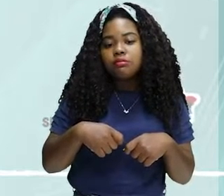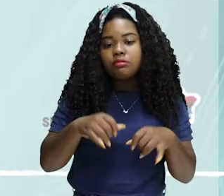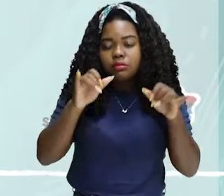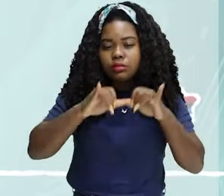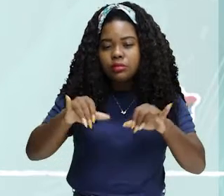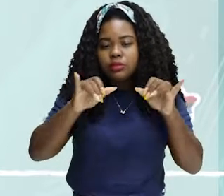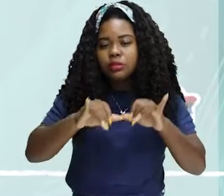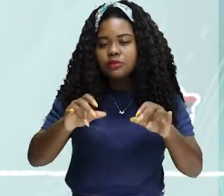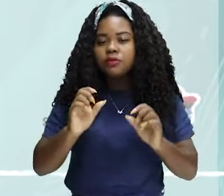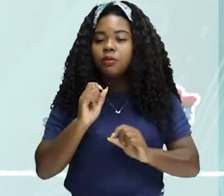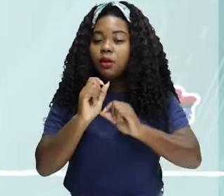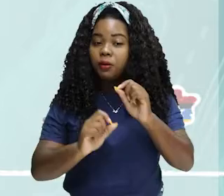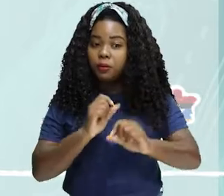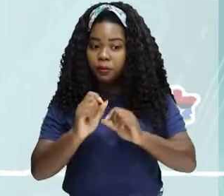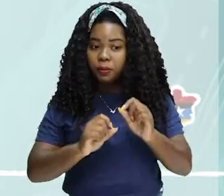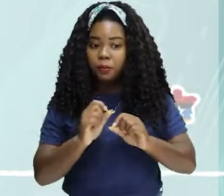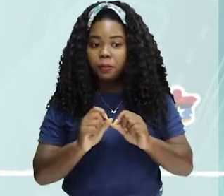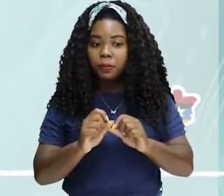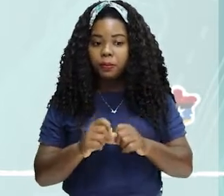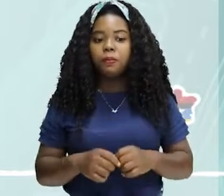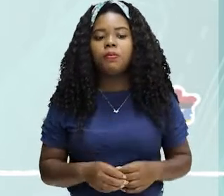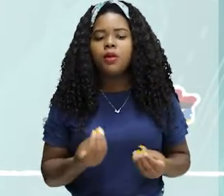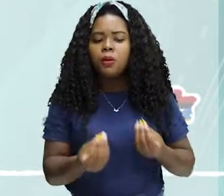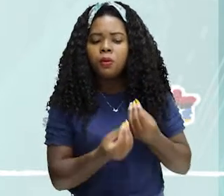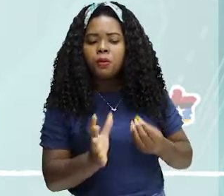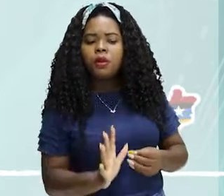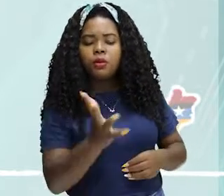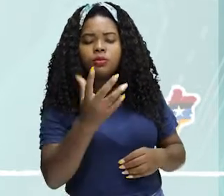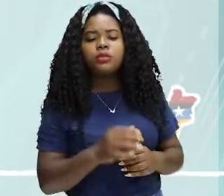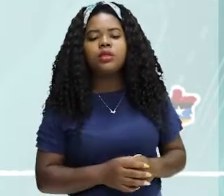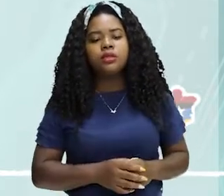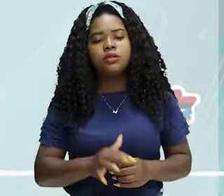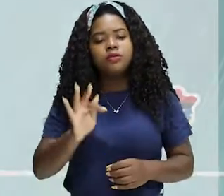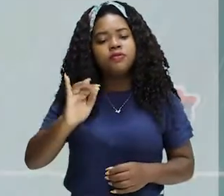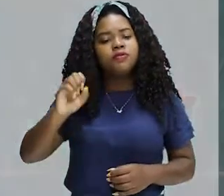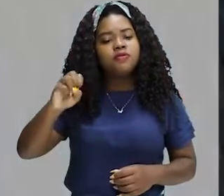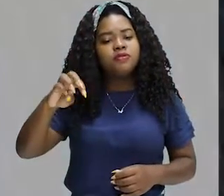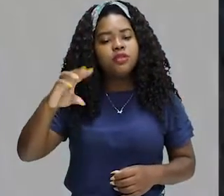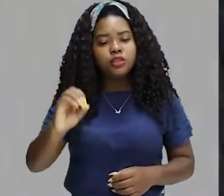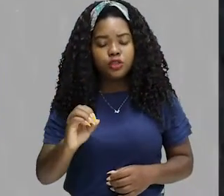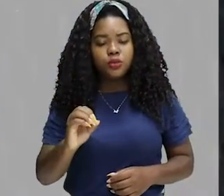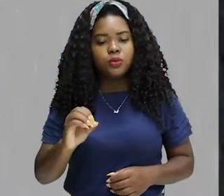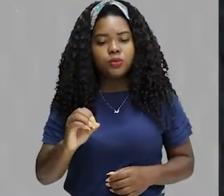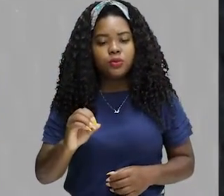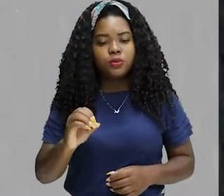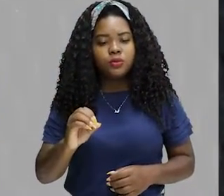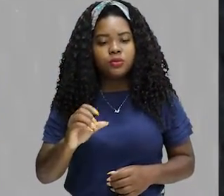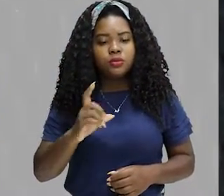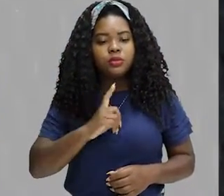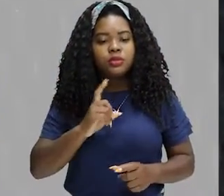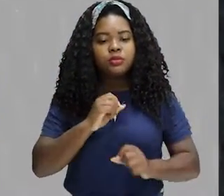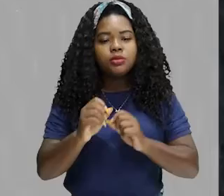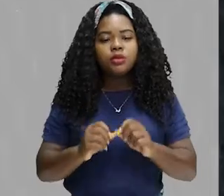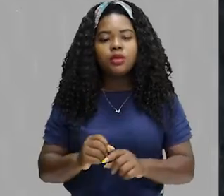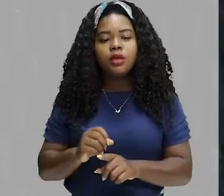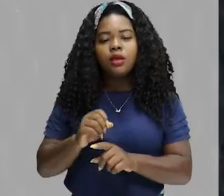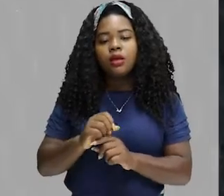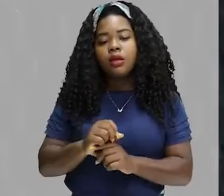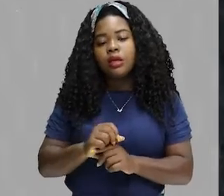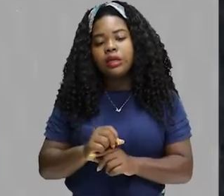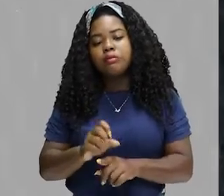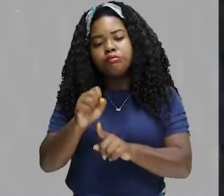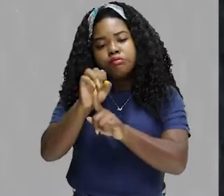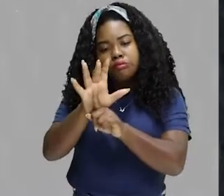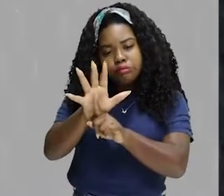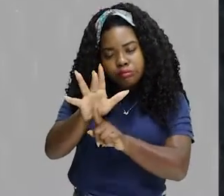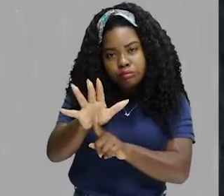importantes. Por exemplo, o estado físico. Então, quais são os estados físicos da matéria? Né? Vapor,